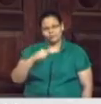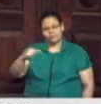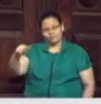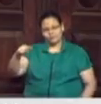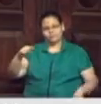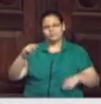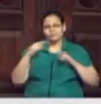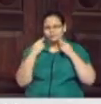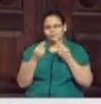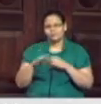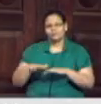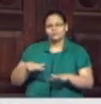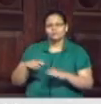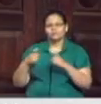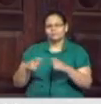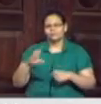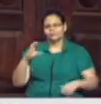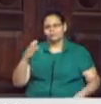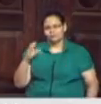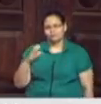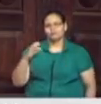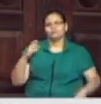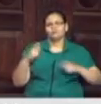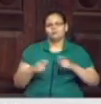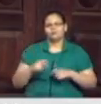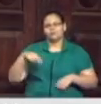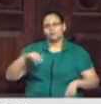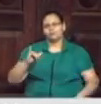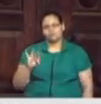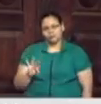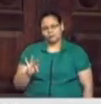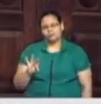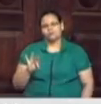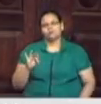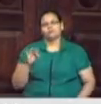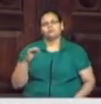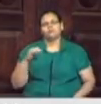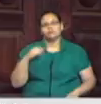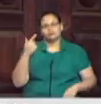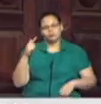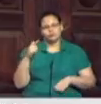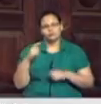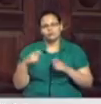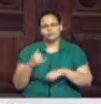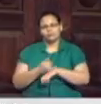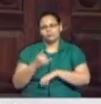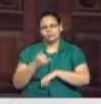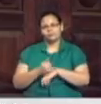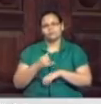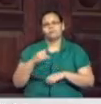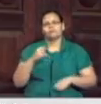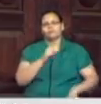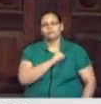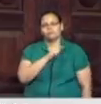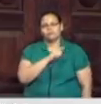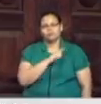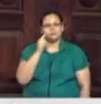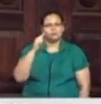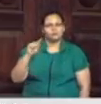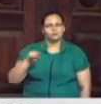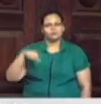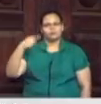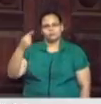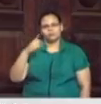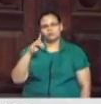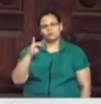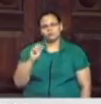vem. Repito, Niterói, Nova Friburgo amanhã, segunda-feira Volta Redonda e São Gonçalo, e ao longo da semana que vem, acho que em dia ainda a